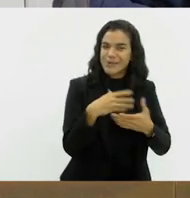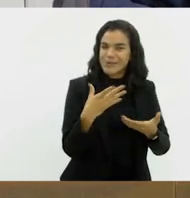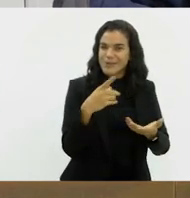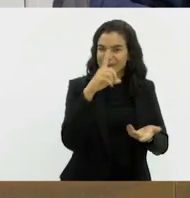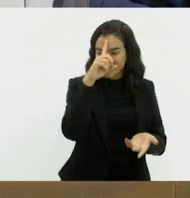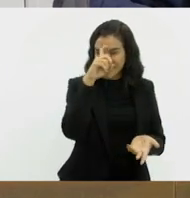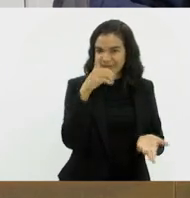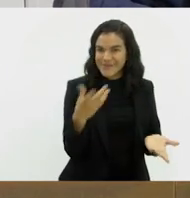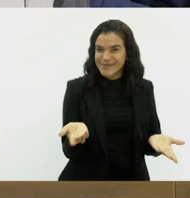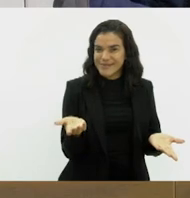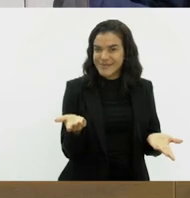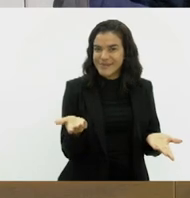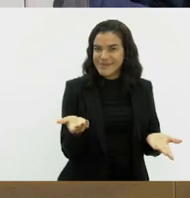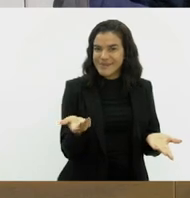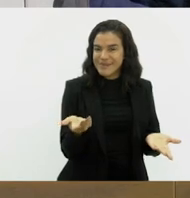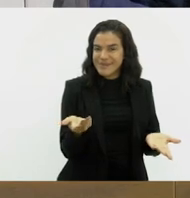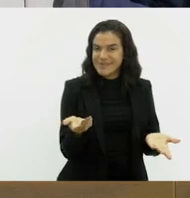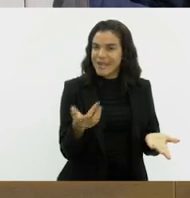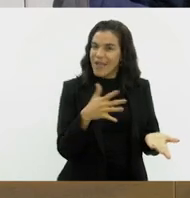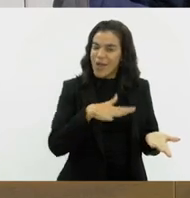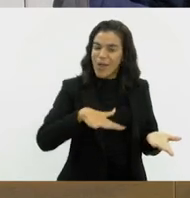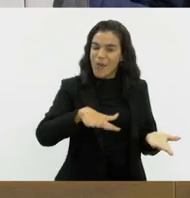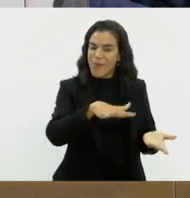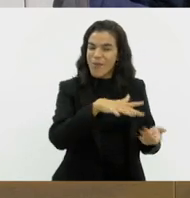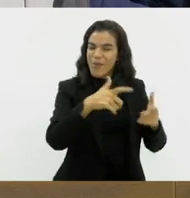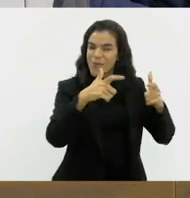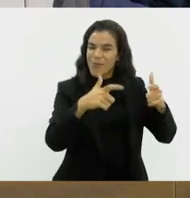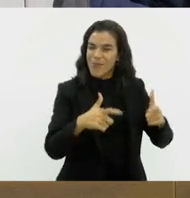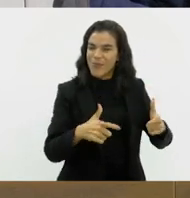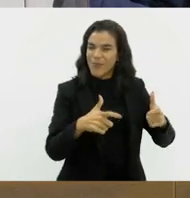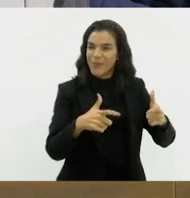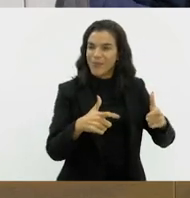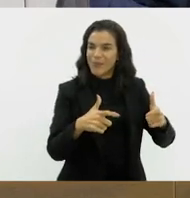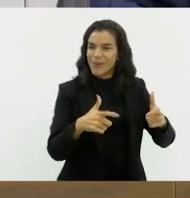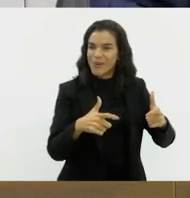sistema prisional, reconhecido aquilo como um território que é